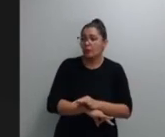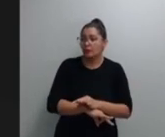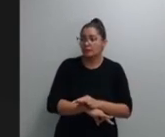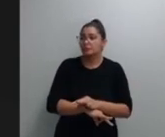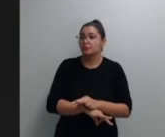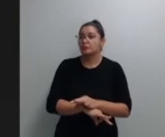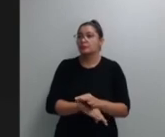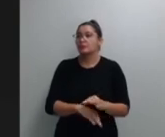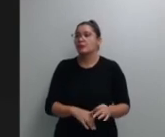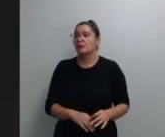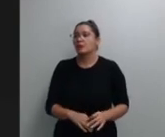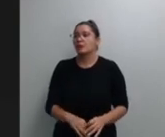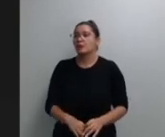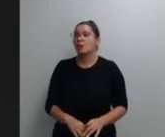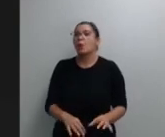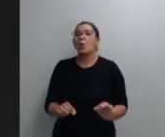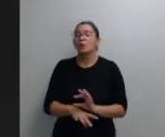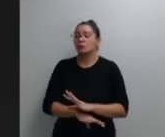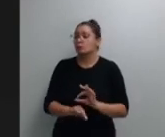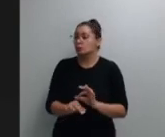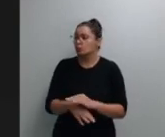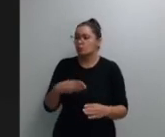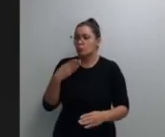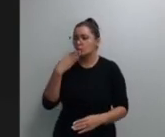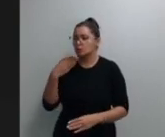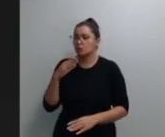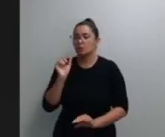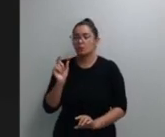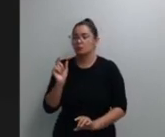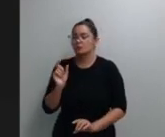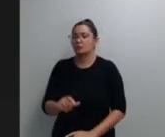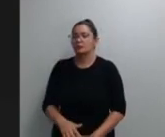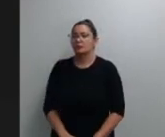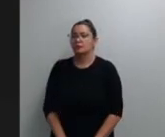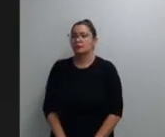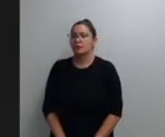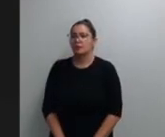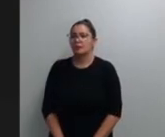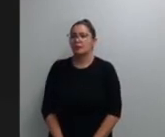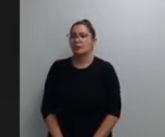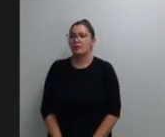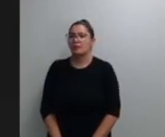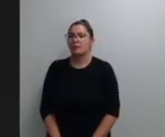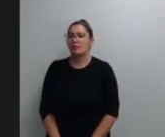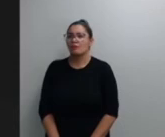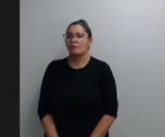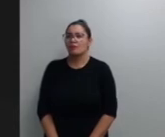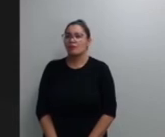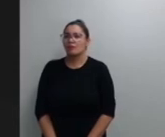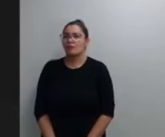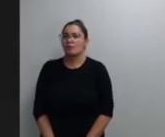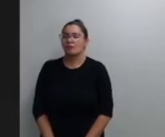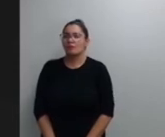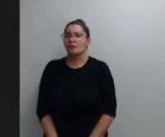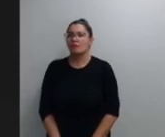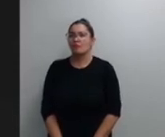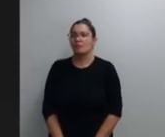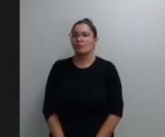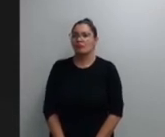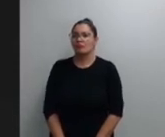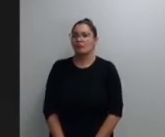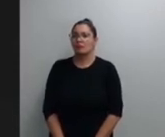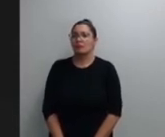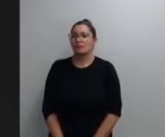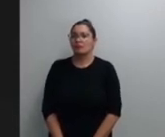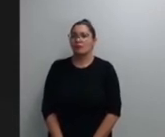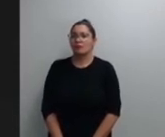o resto é tudo destaque mesmo é senhor presidente eu até sugeriria que a gente fizesse mais alguma coisa porque é muita coisa pra ficar pra semana